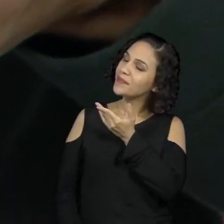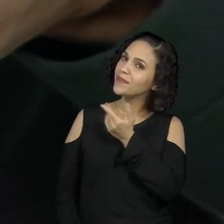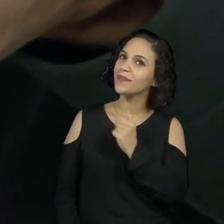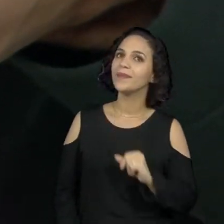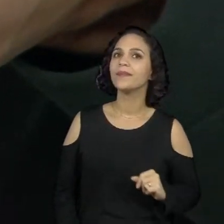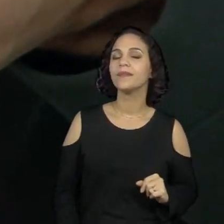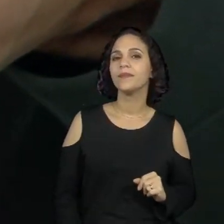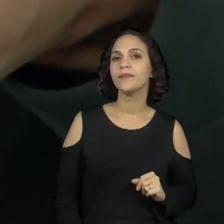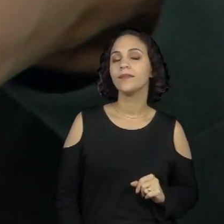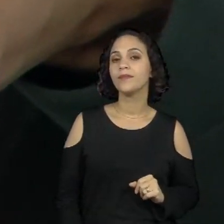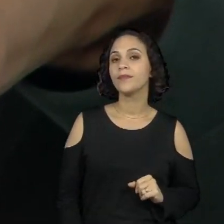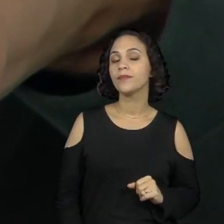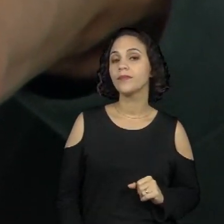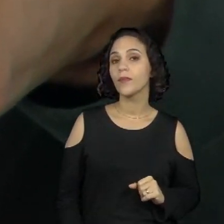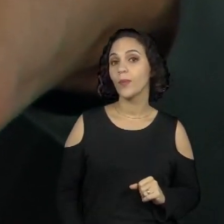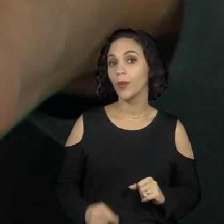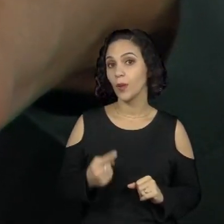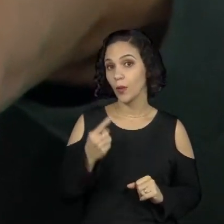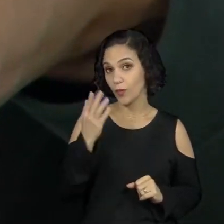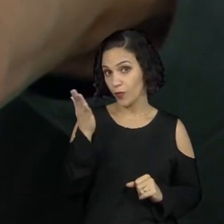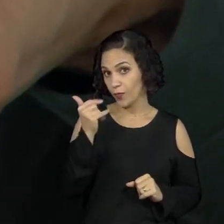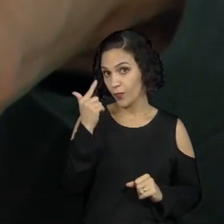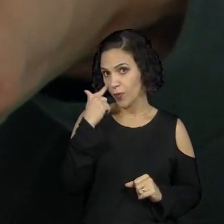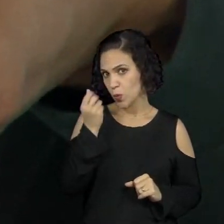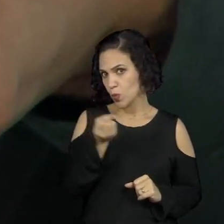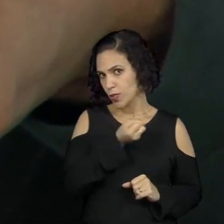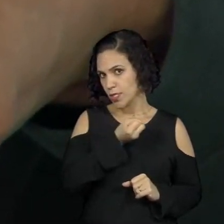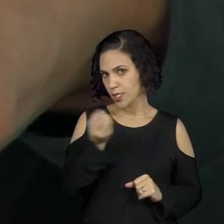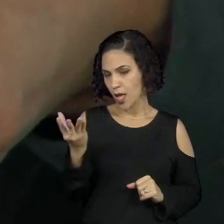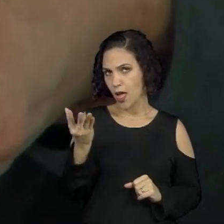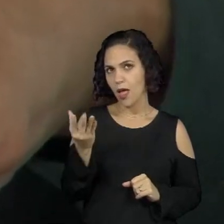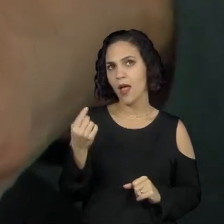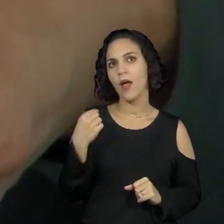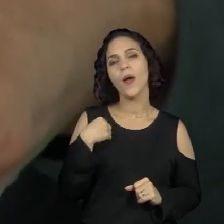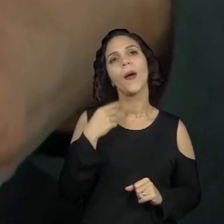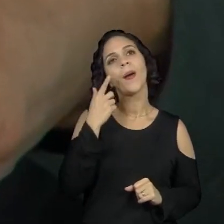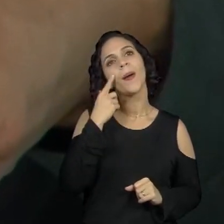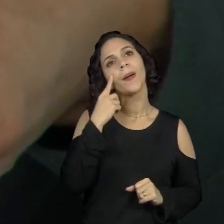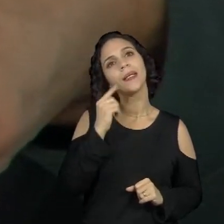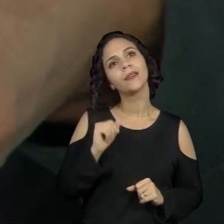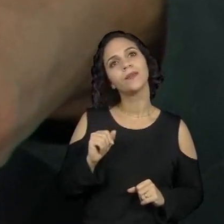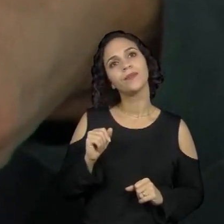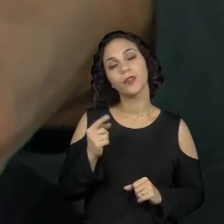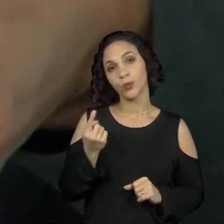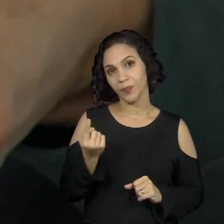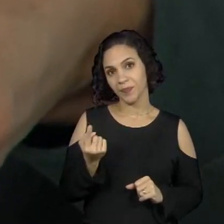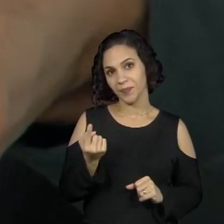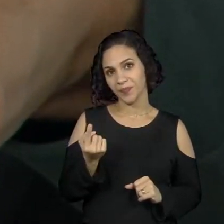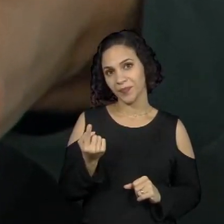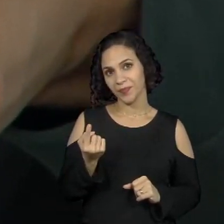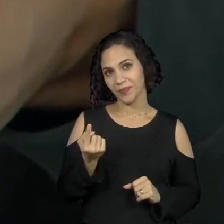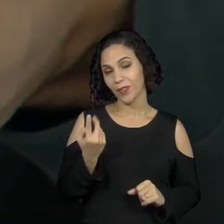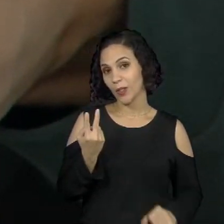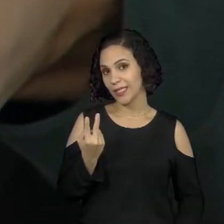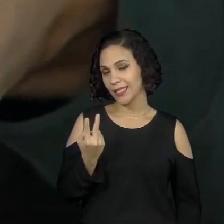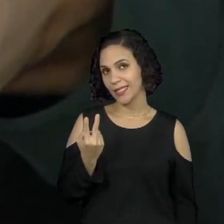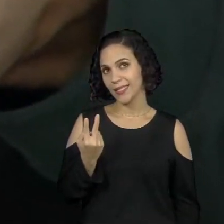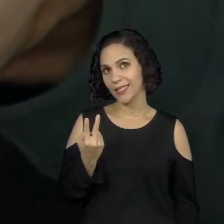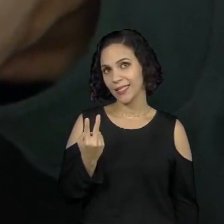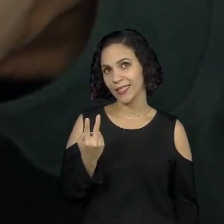então? Isso. Eu vou marcar aqui a nossa contagem. 1,